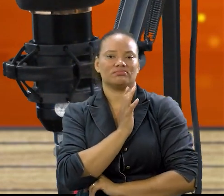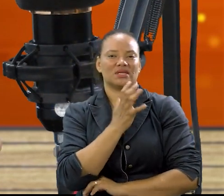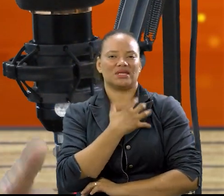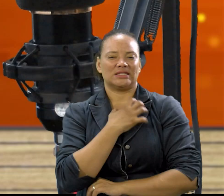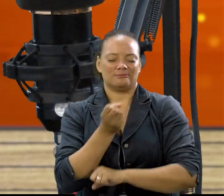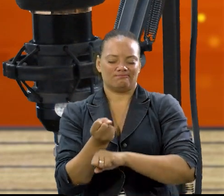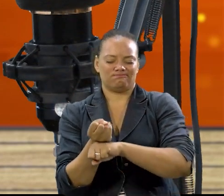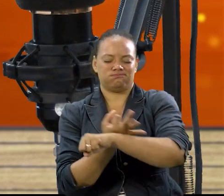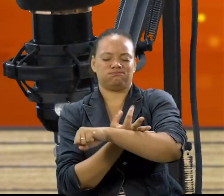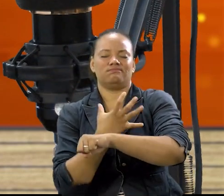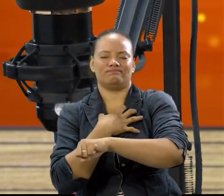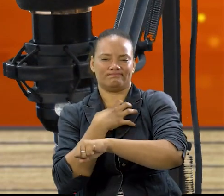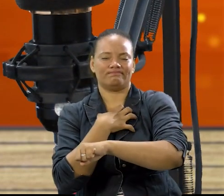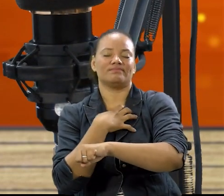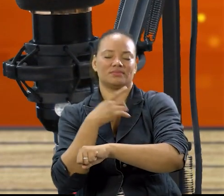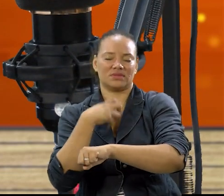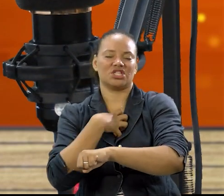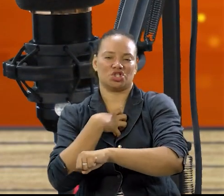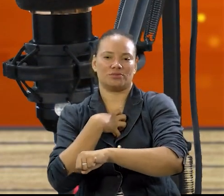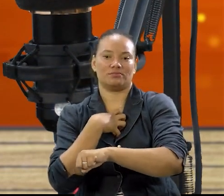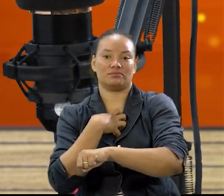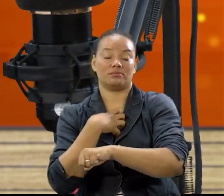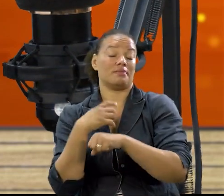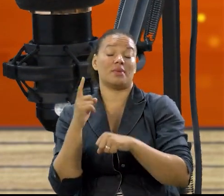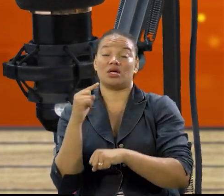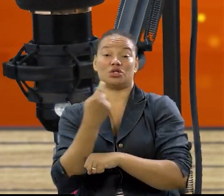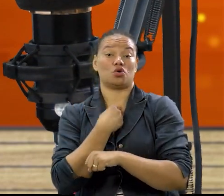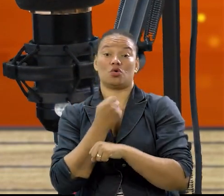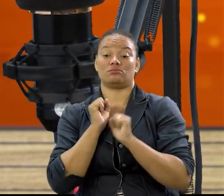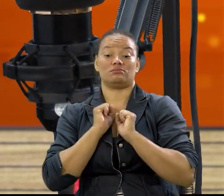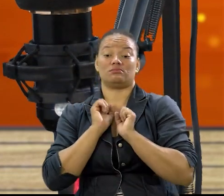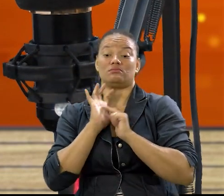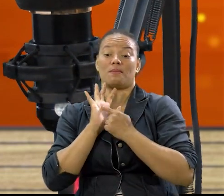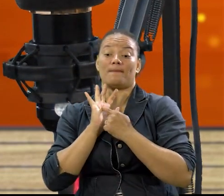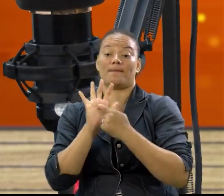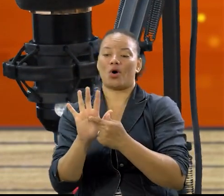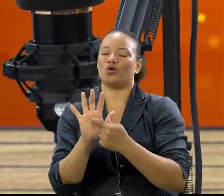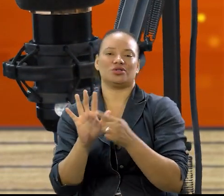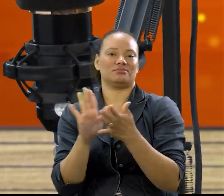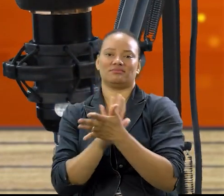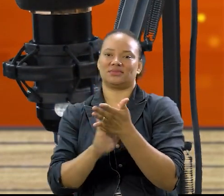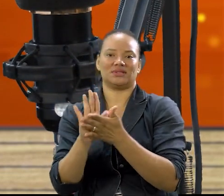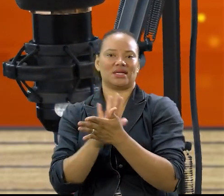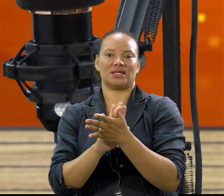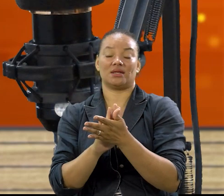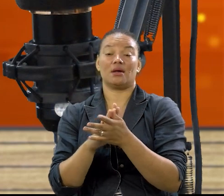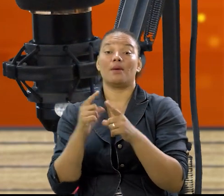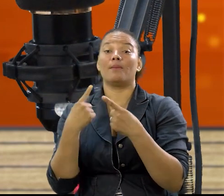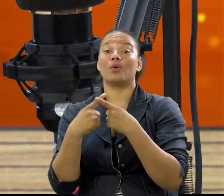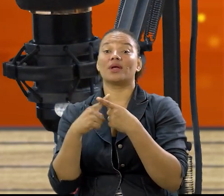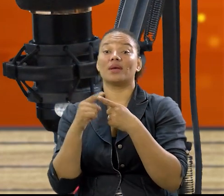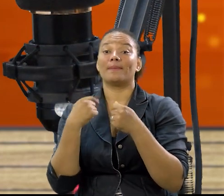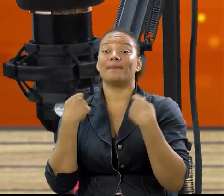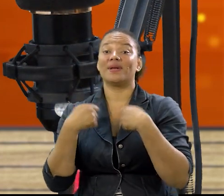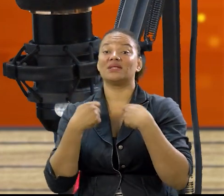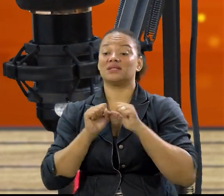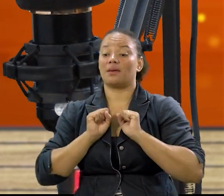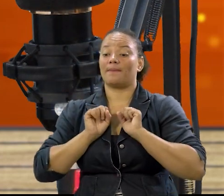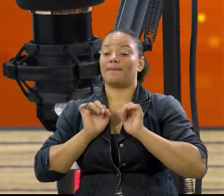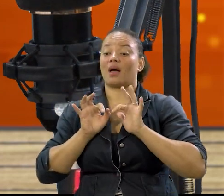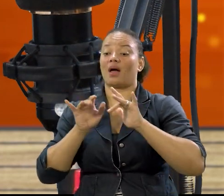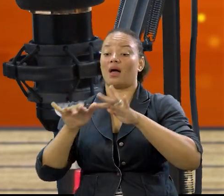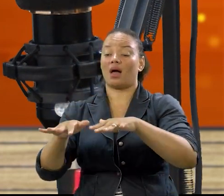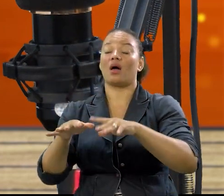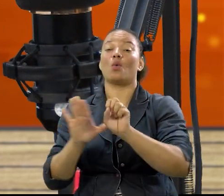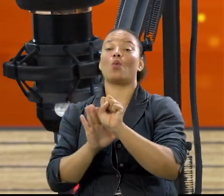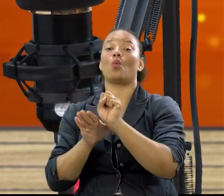né a emoção está com certeza e a gente tá ali só que na hora nós temos que passar essa segurança às vezes pra